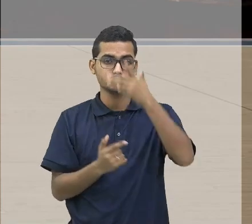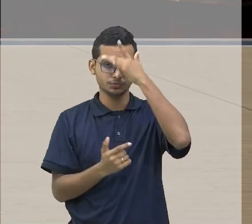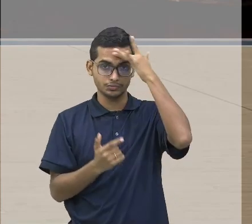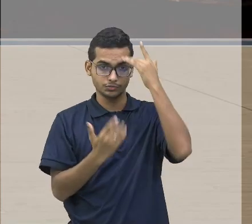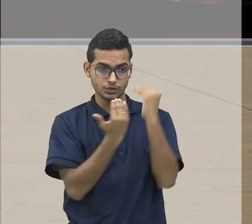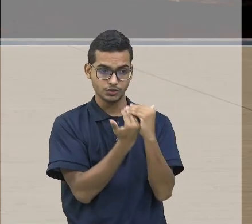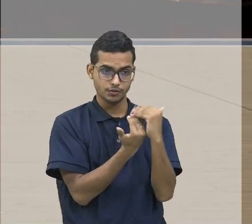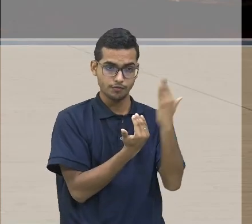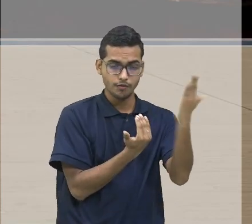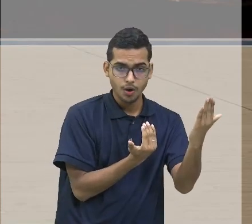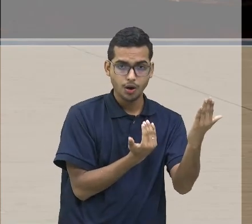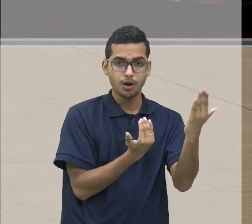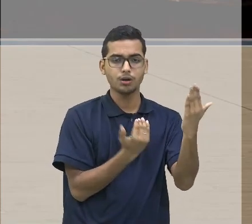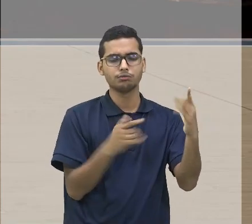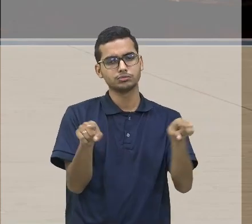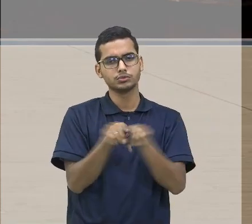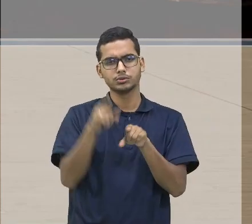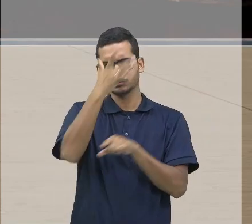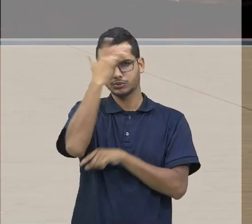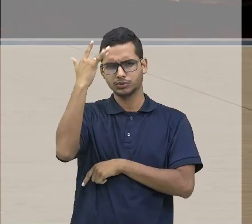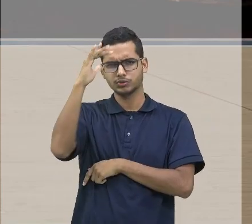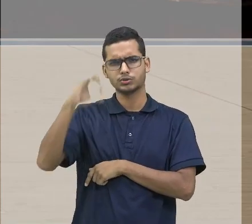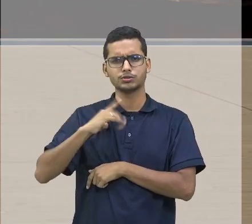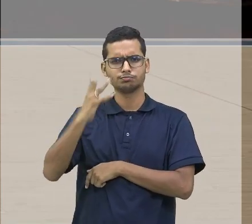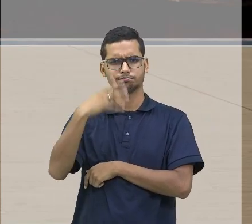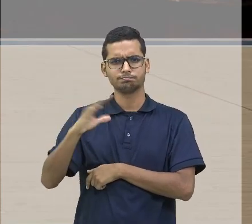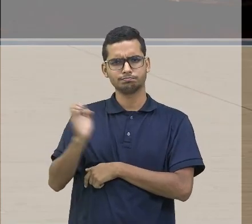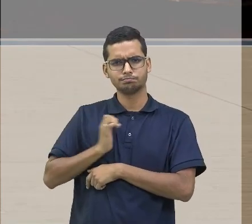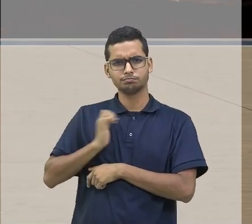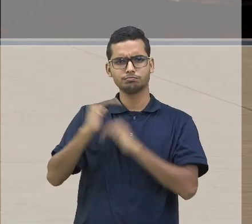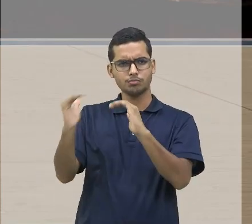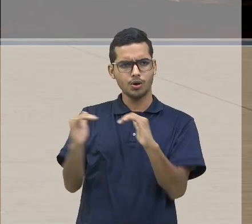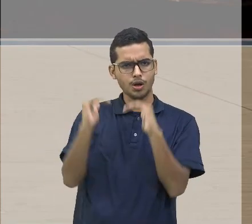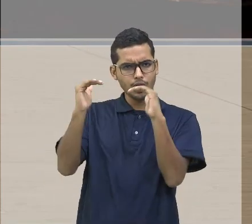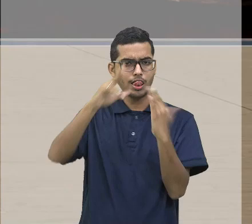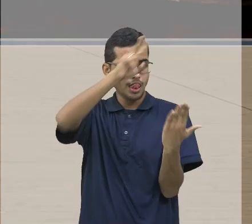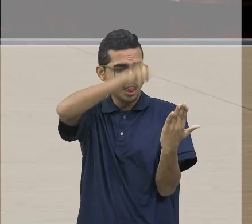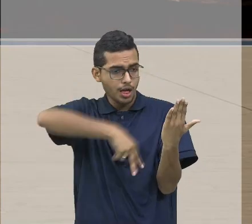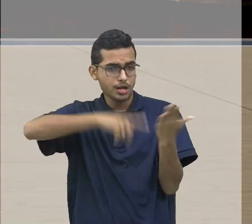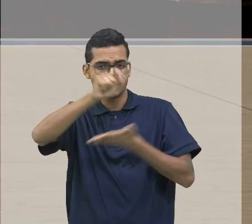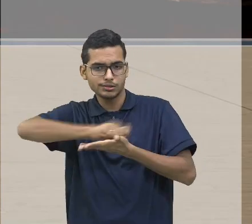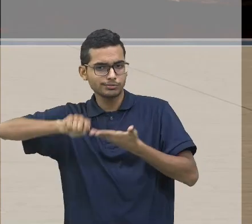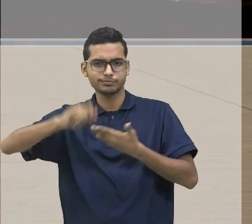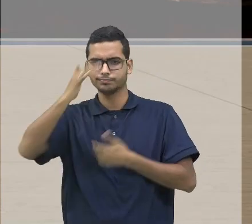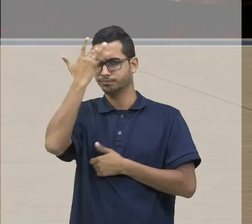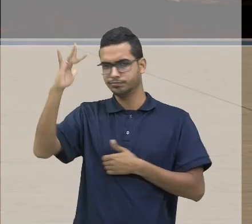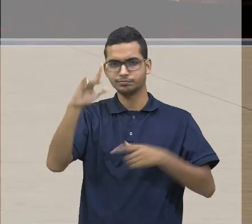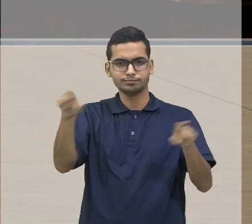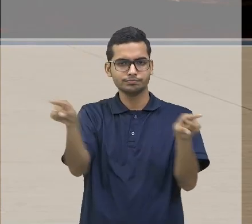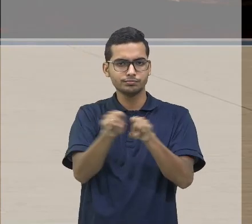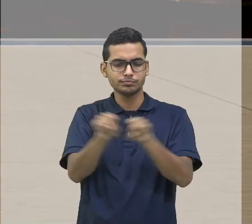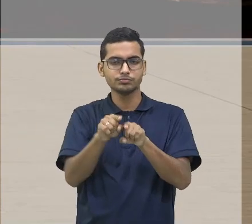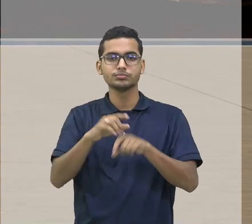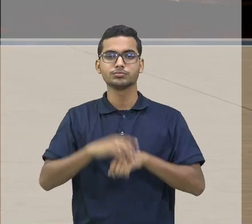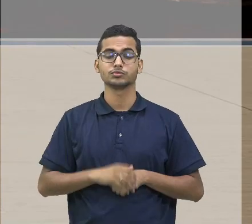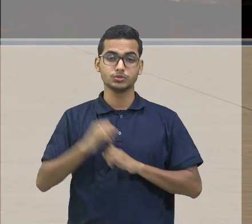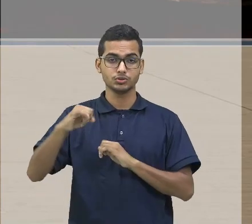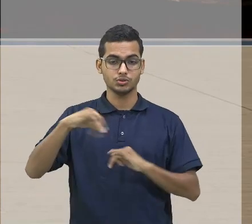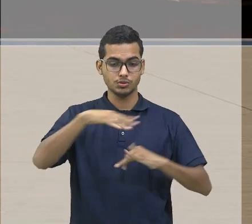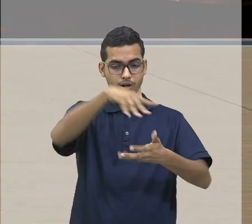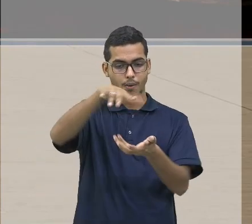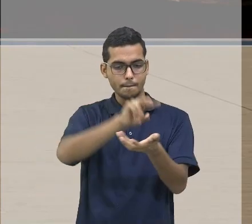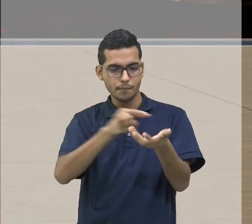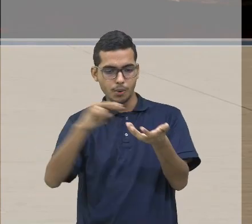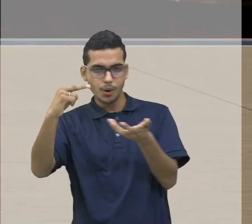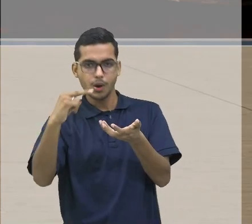nobres, não sabiam ler nem escrever, ok? Nós vamos ter também a questão do teocentrismo presente nesse momento de